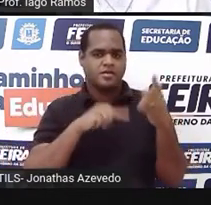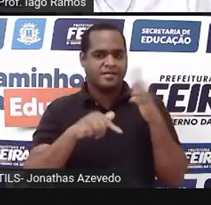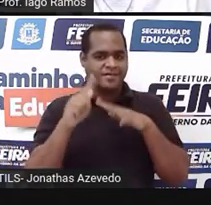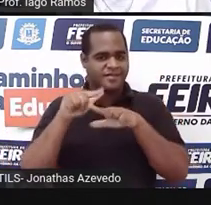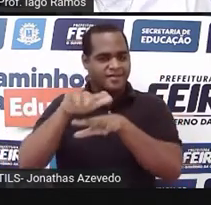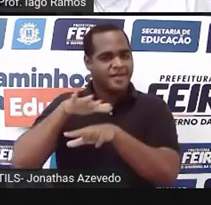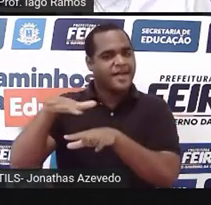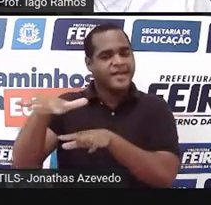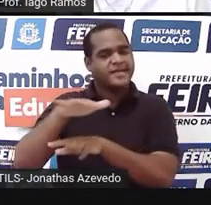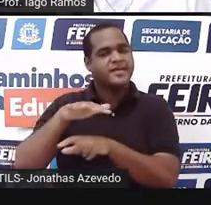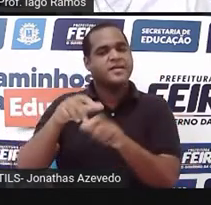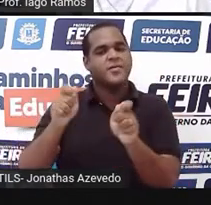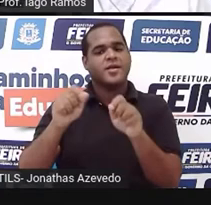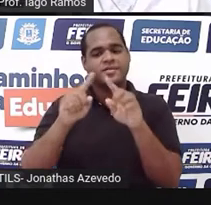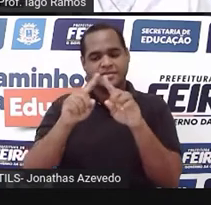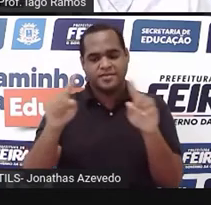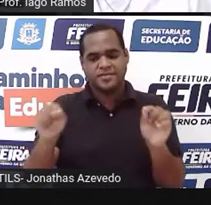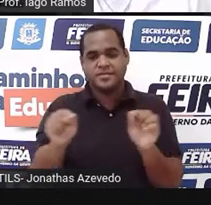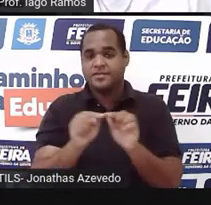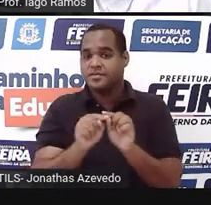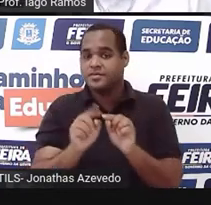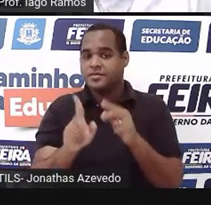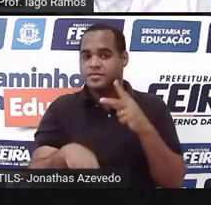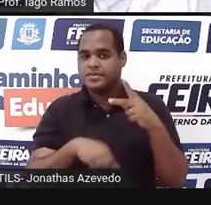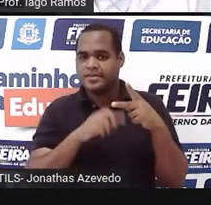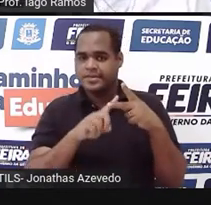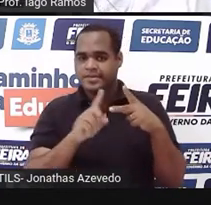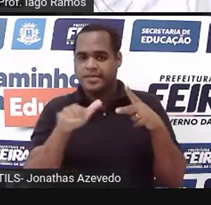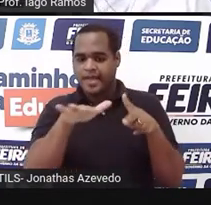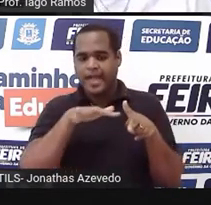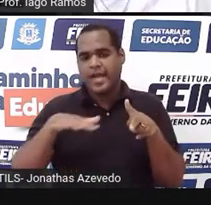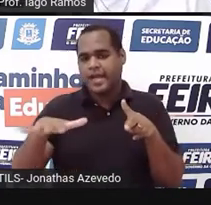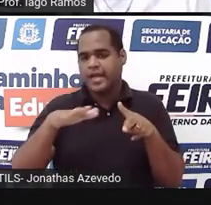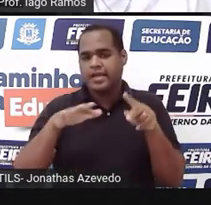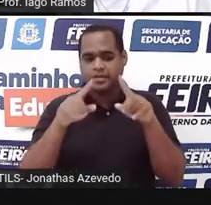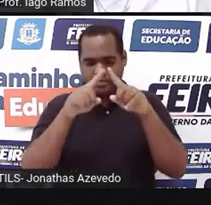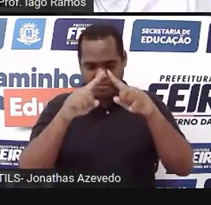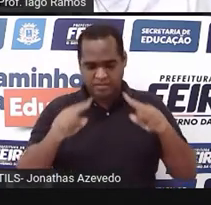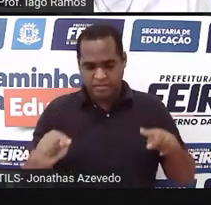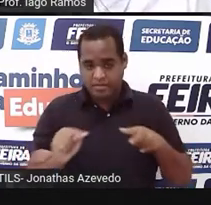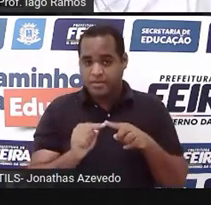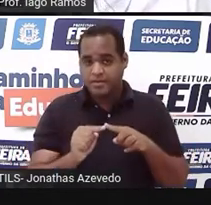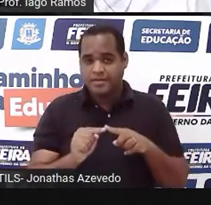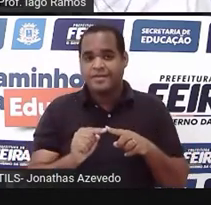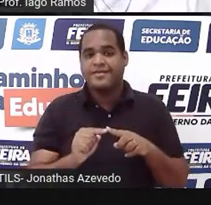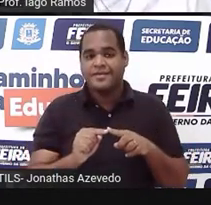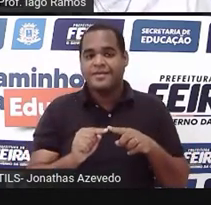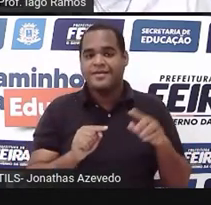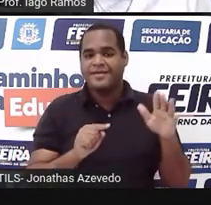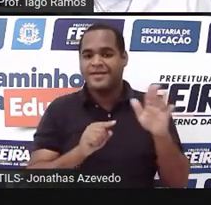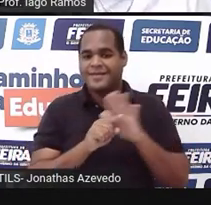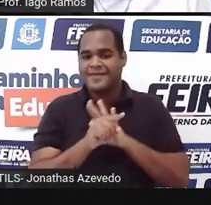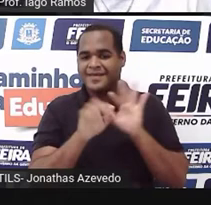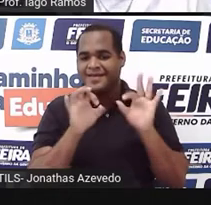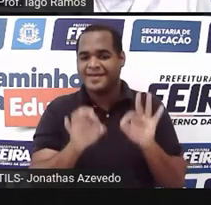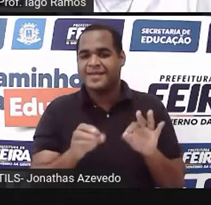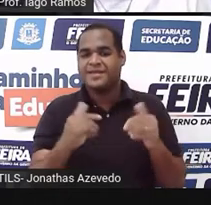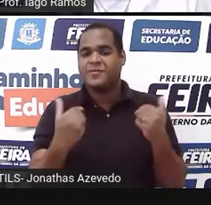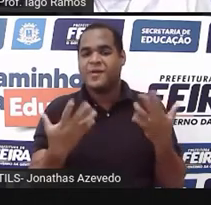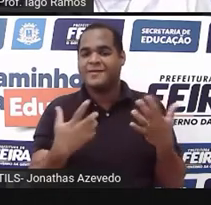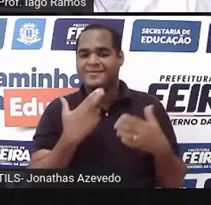determinar a área de um retângulo letra B Como determinar a área de um triângulo qual dessas é a pergunta correta